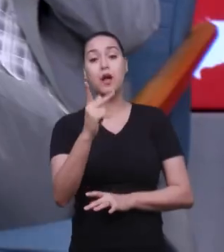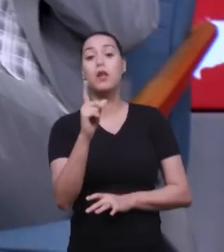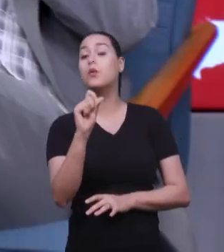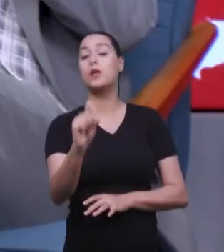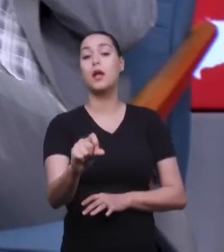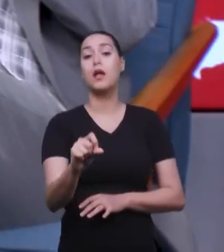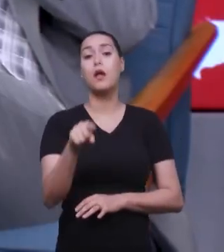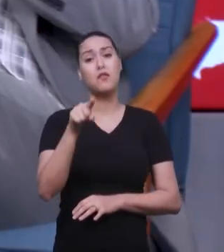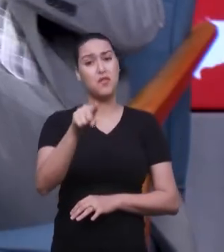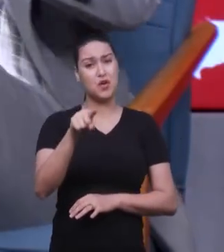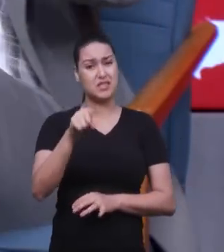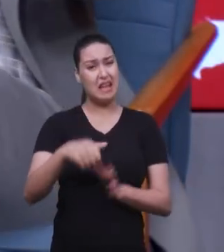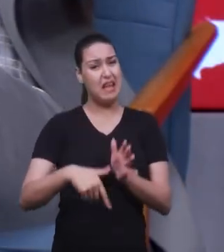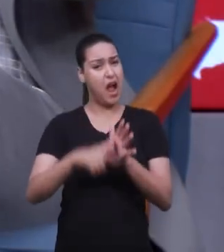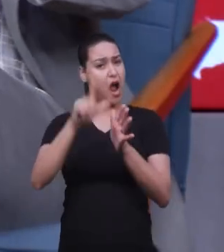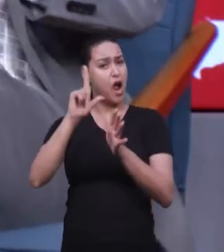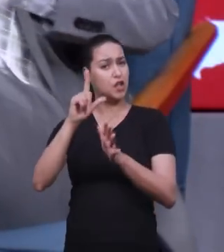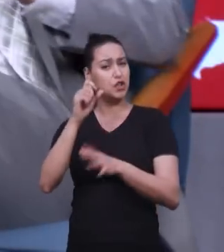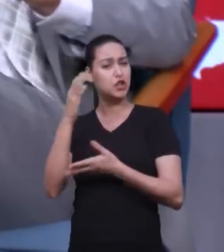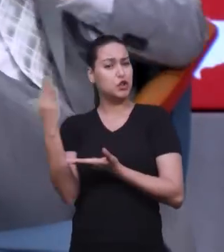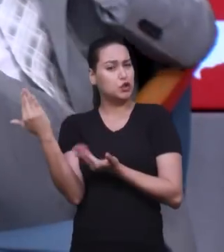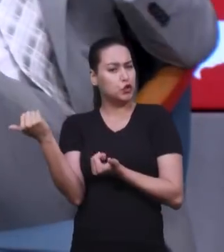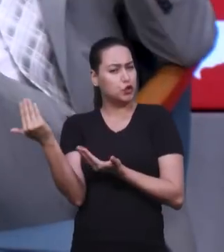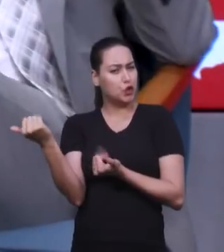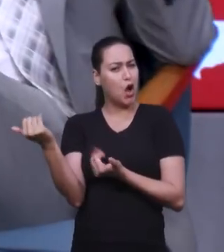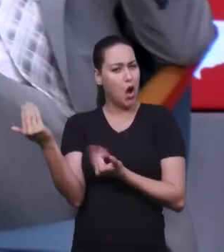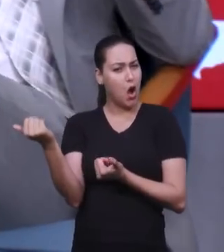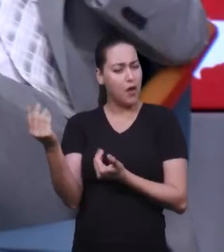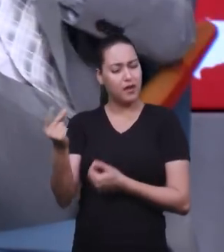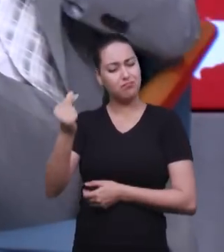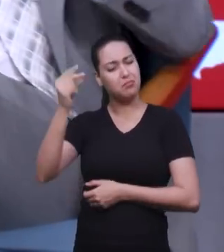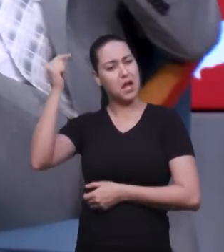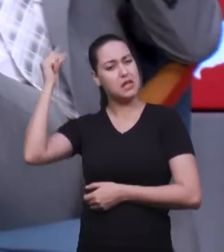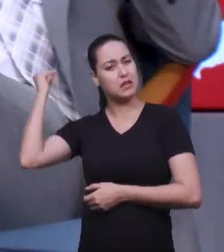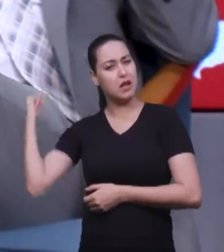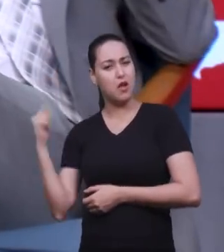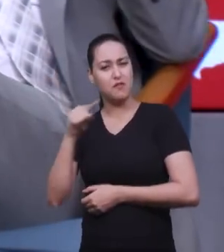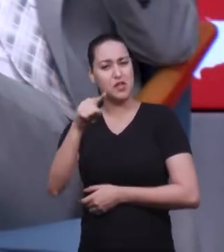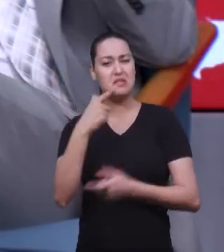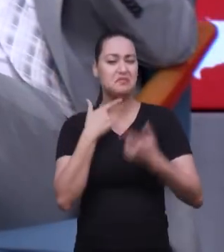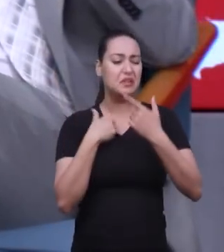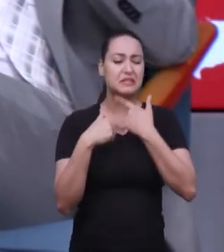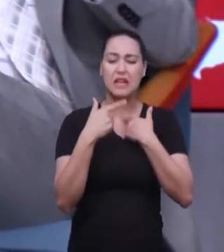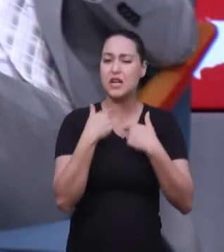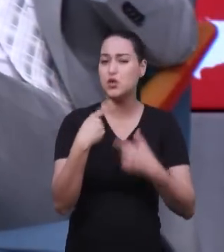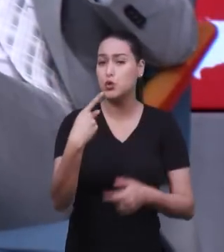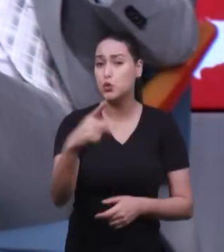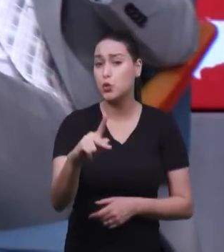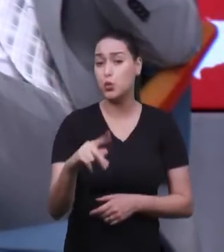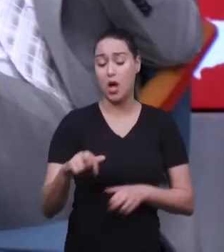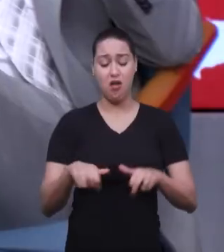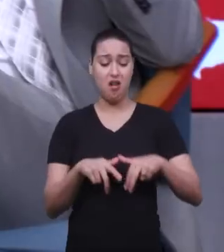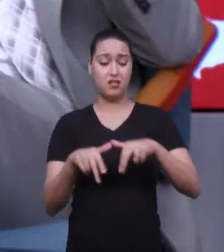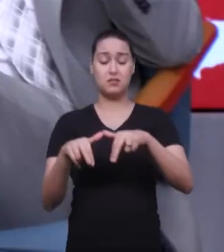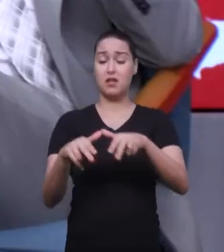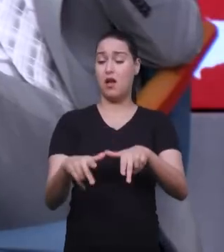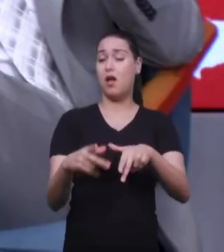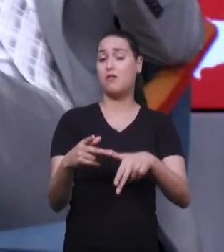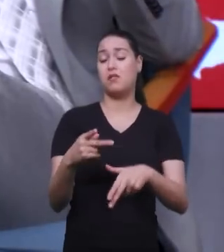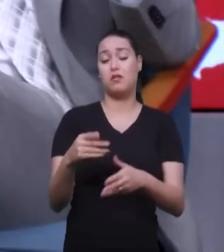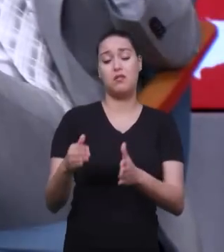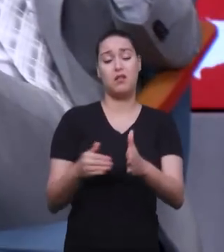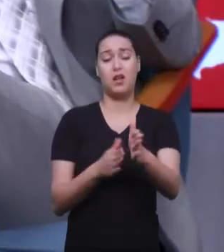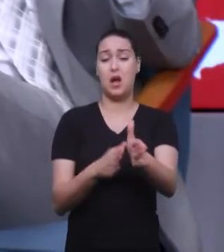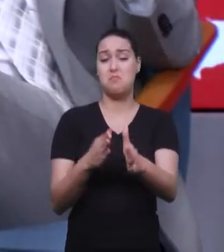moço, o que Jesus está dizendo? Antes, na sua fase anterior, você fazia o que você queria, Pedro,